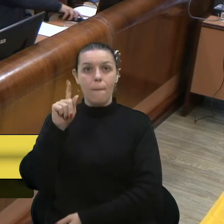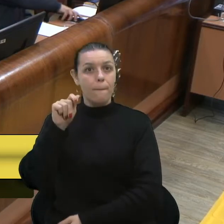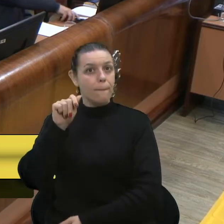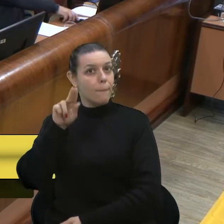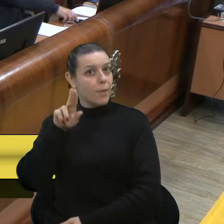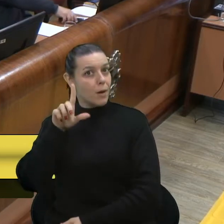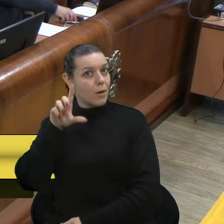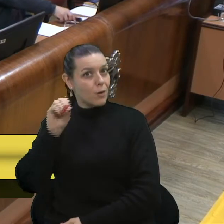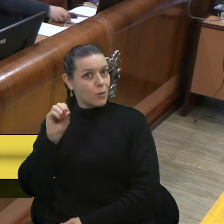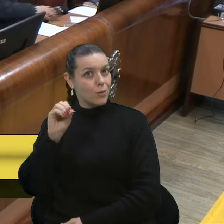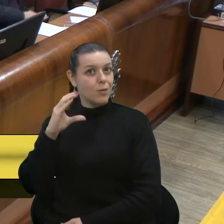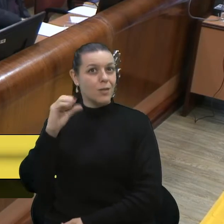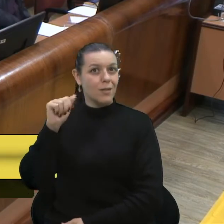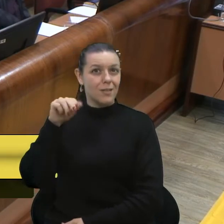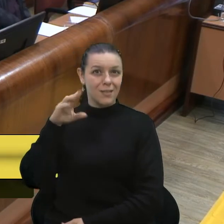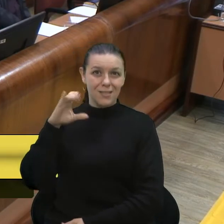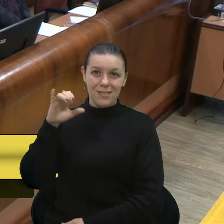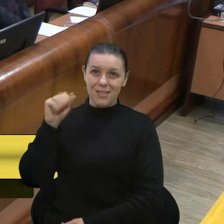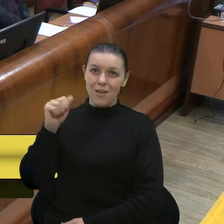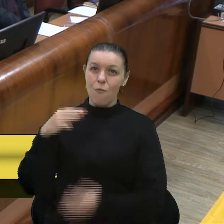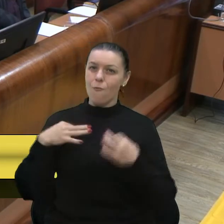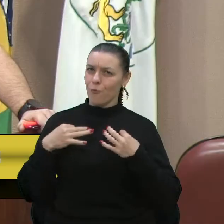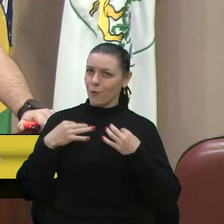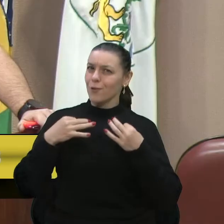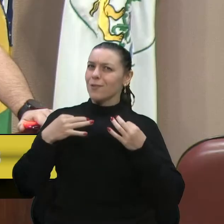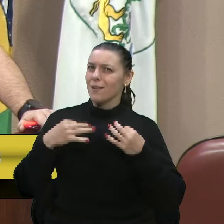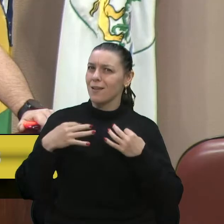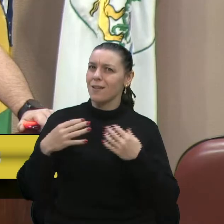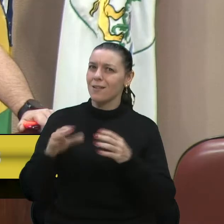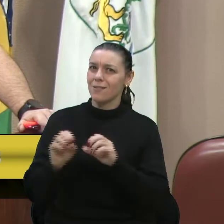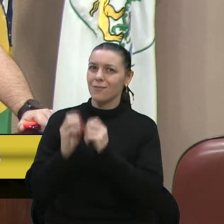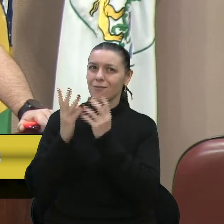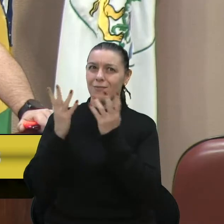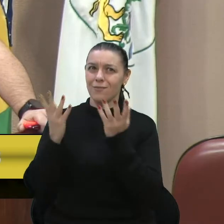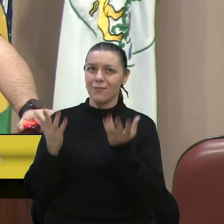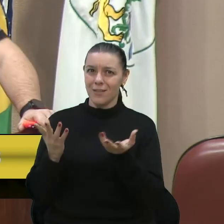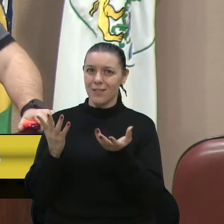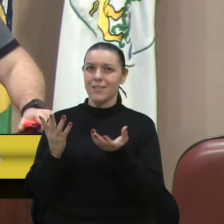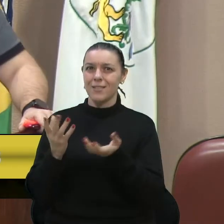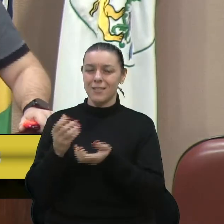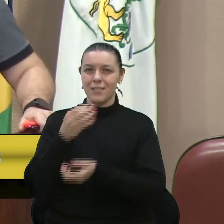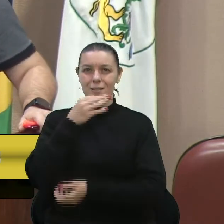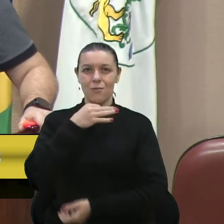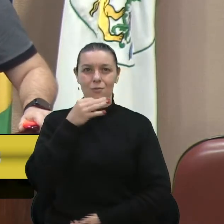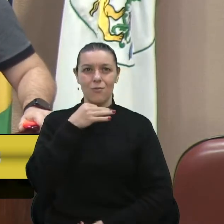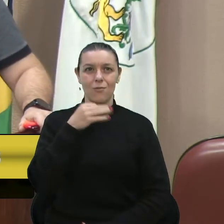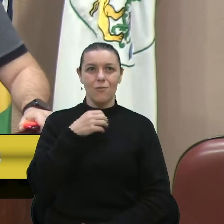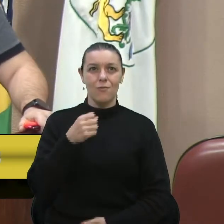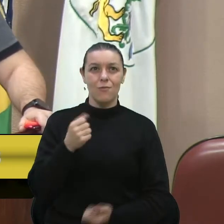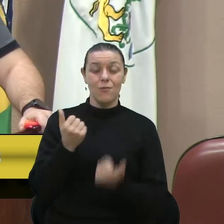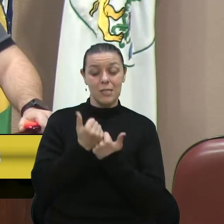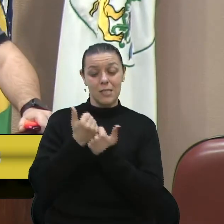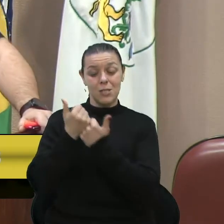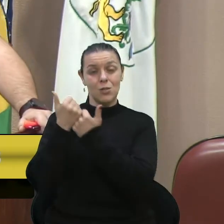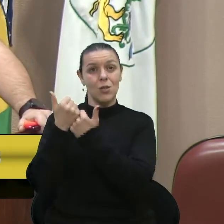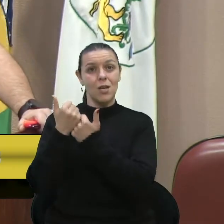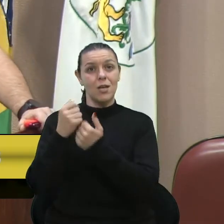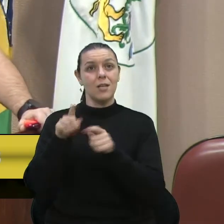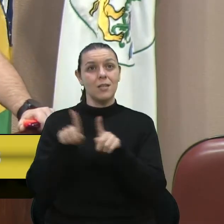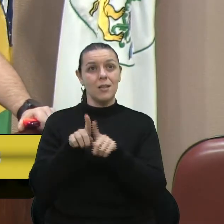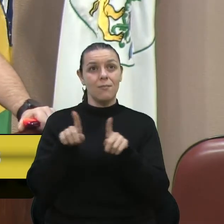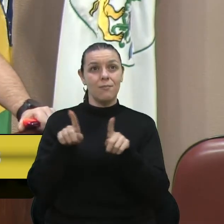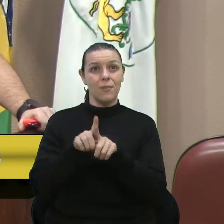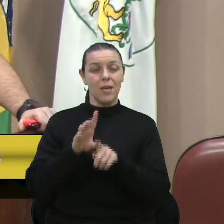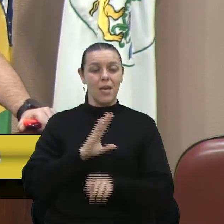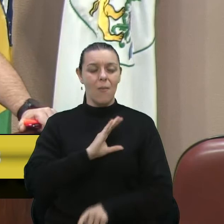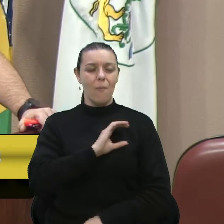Uva. Foi voluntário de muitas festas, assessorando a imprensa da Festa da Uva. Cancian que amava